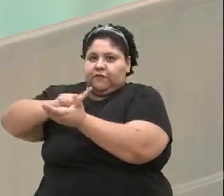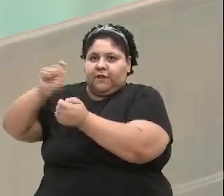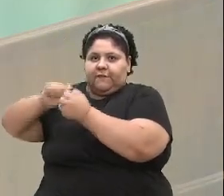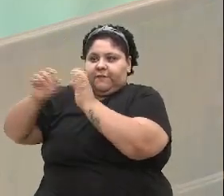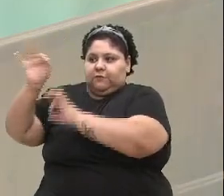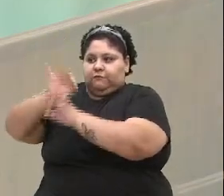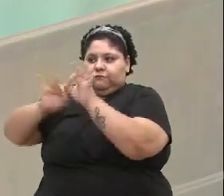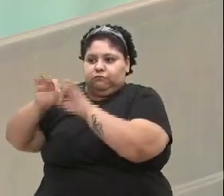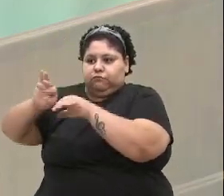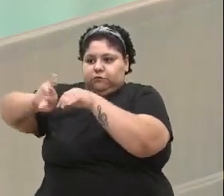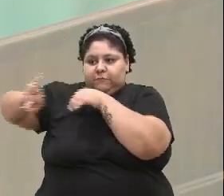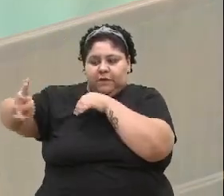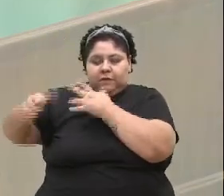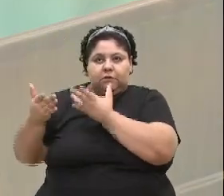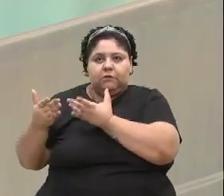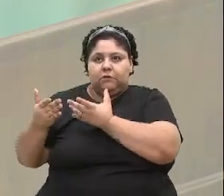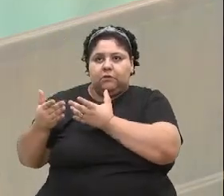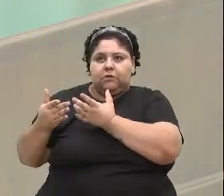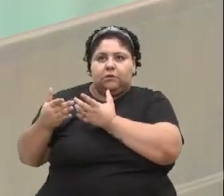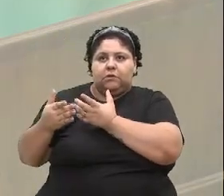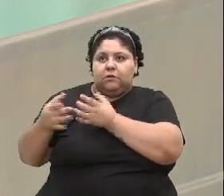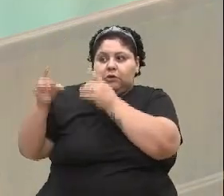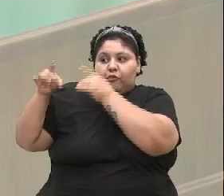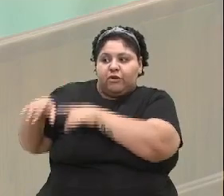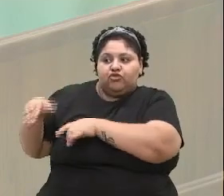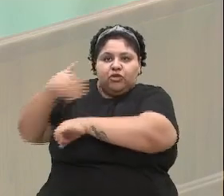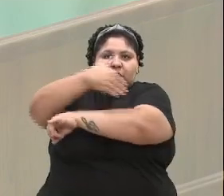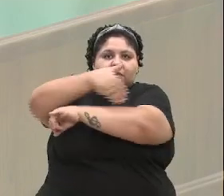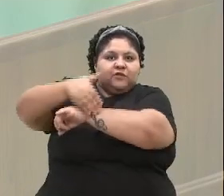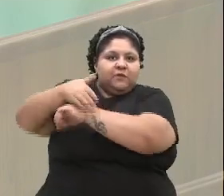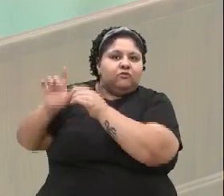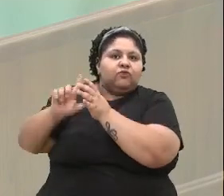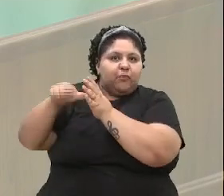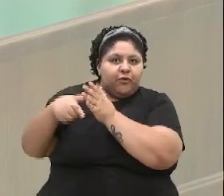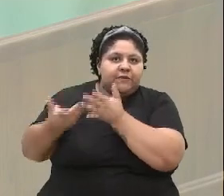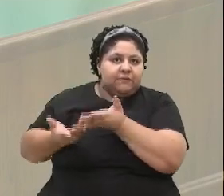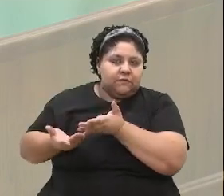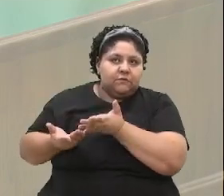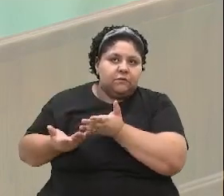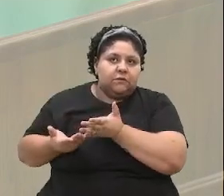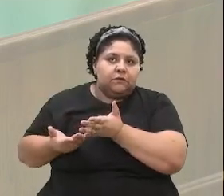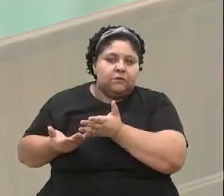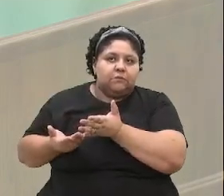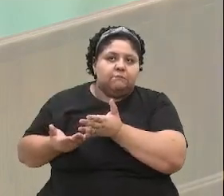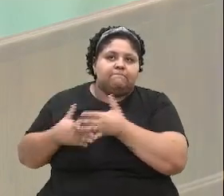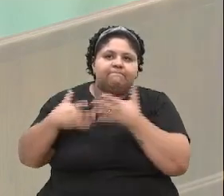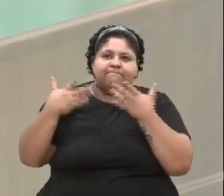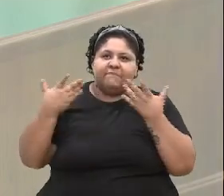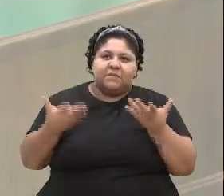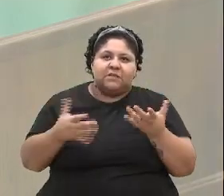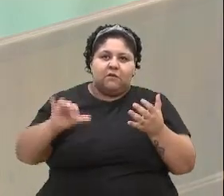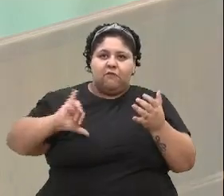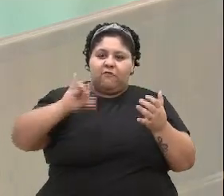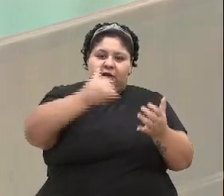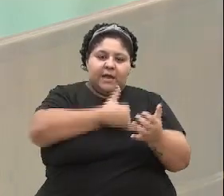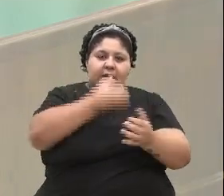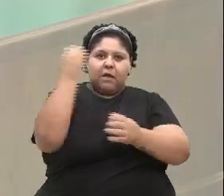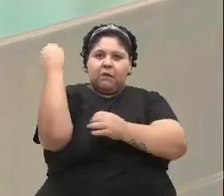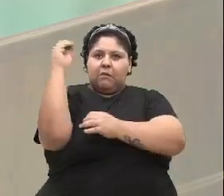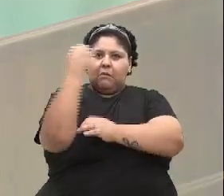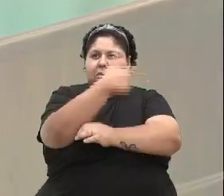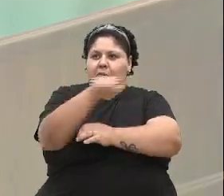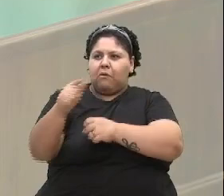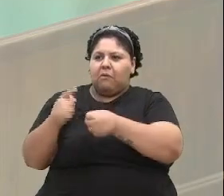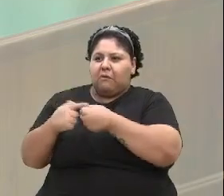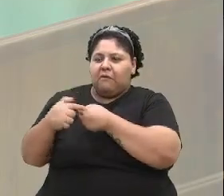ou separador absoluto não prejudica o asfalto então Vacaria Porto Alegre tantas outras